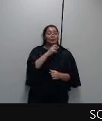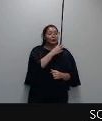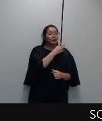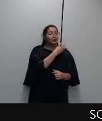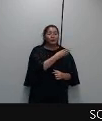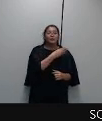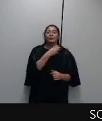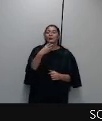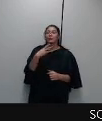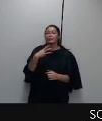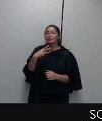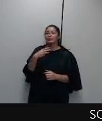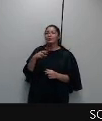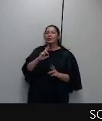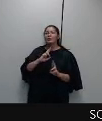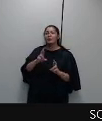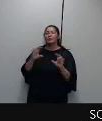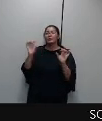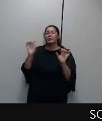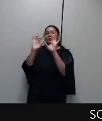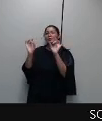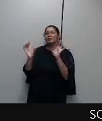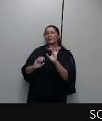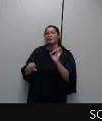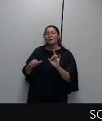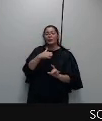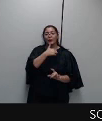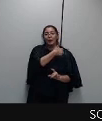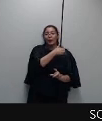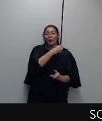recurso especial de número 1 milhão